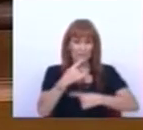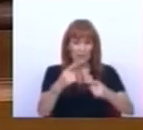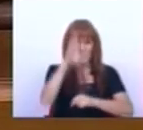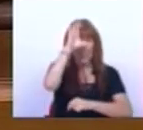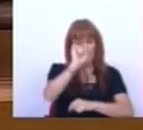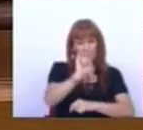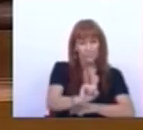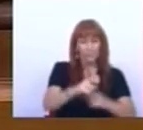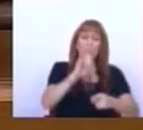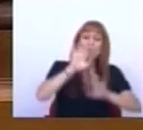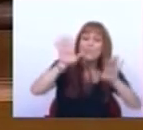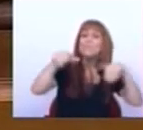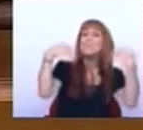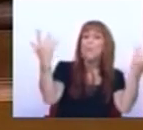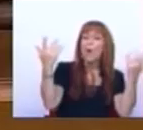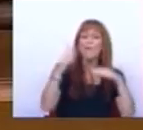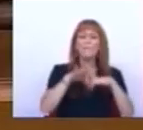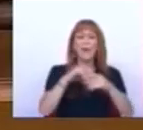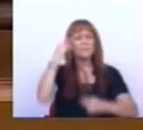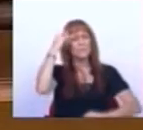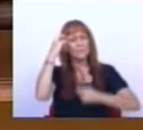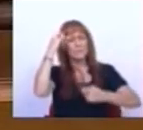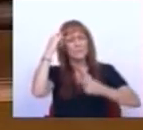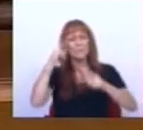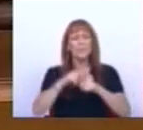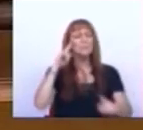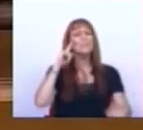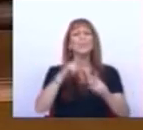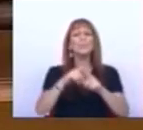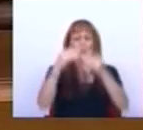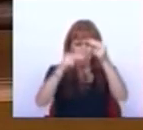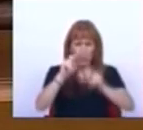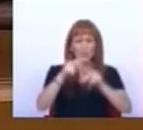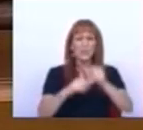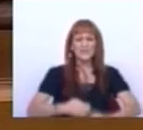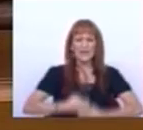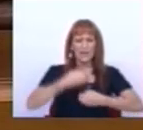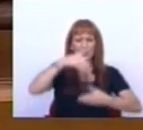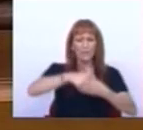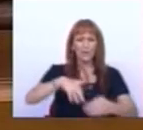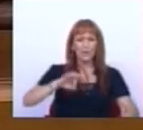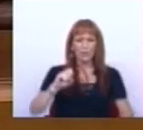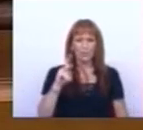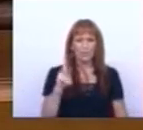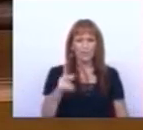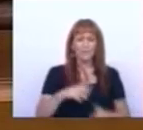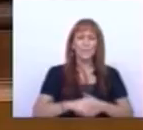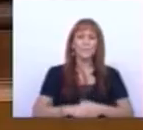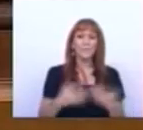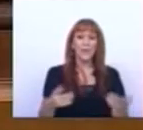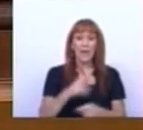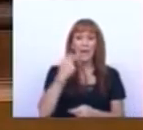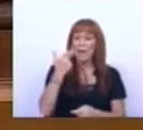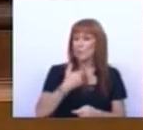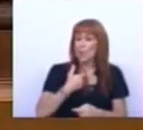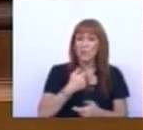pelo Governo, podermos proceder a uma reflexão com vista a construir o sentido de voto do Partido Ecologista aos Verdes. A